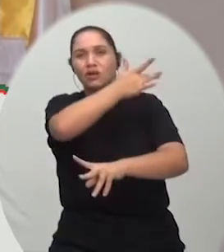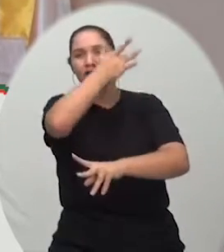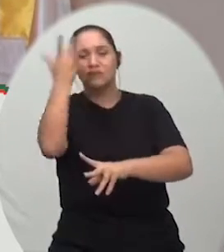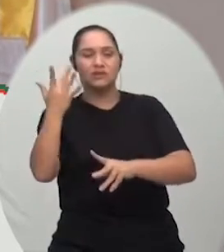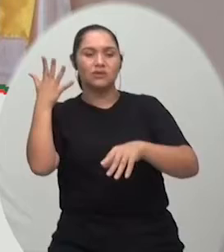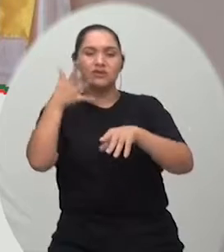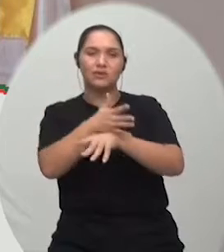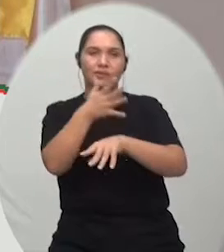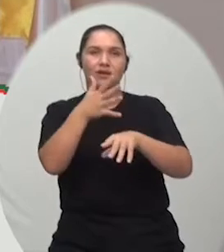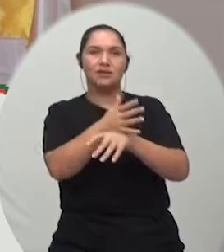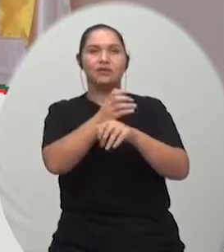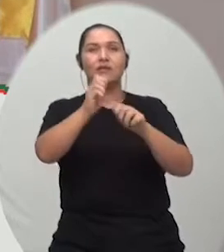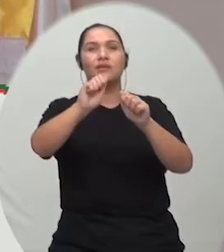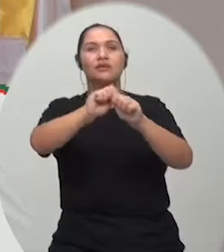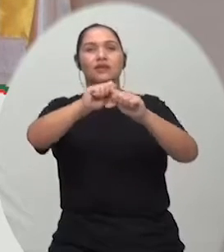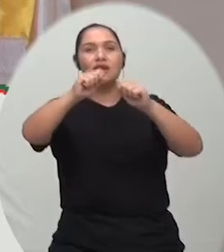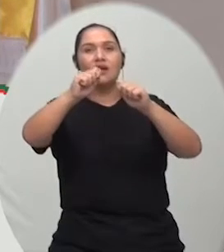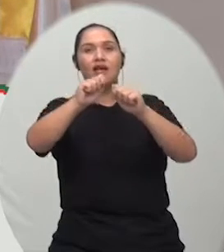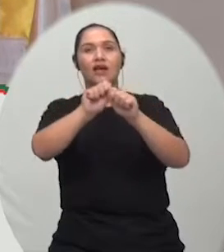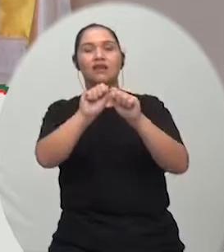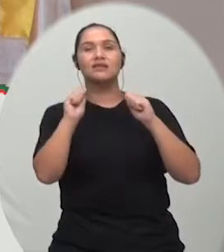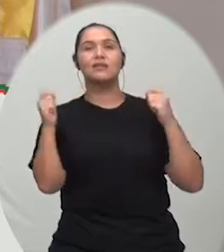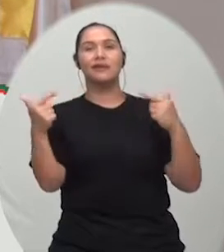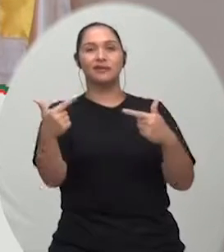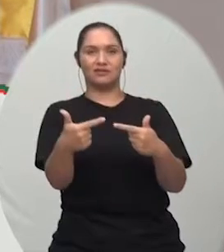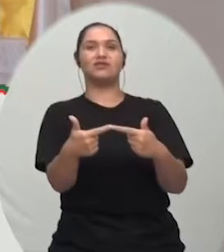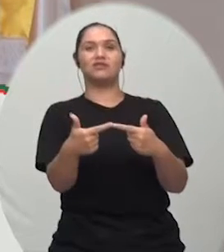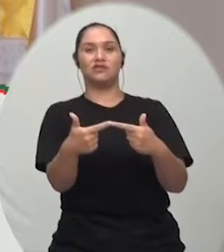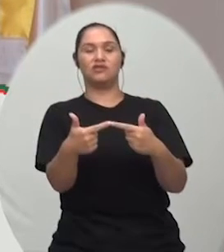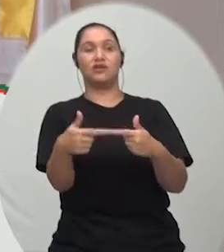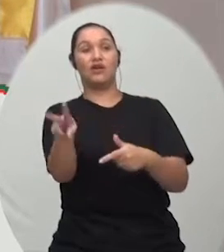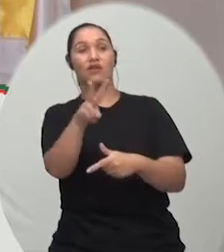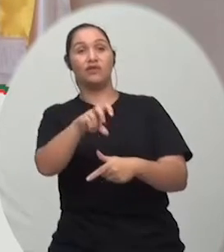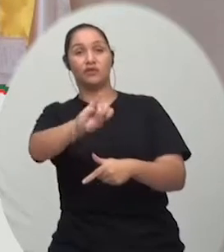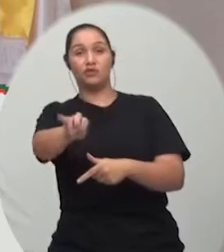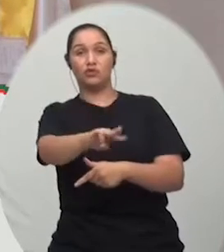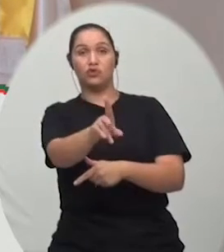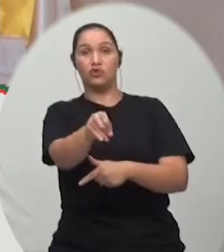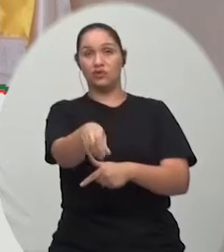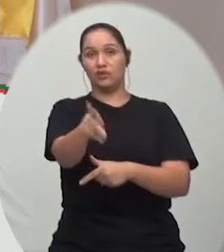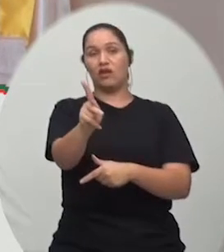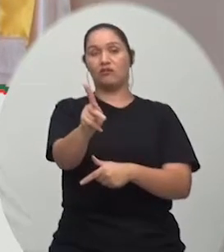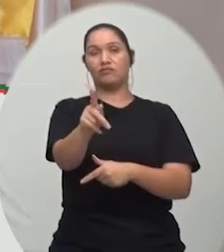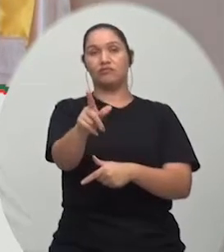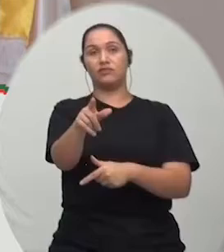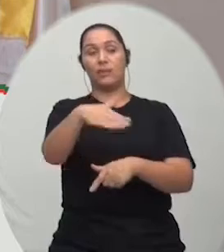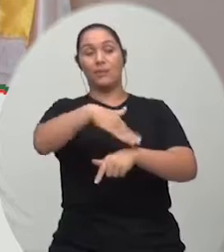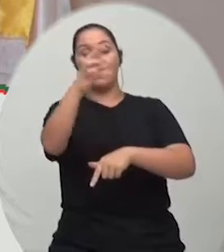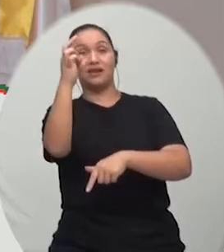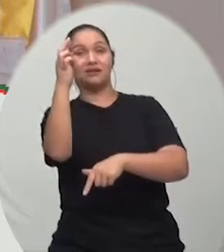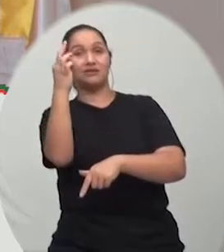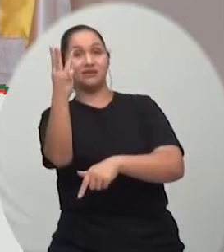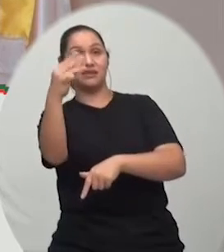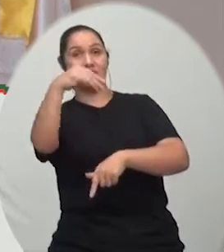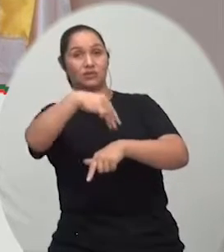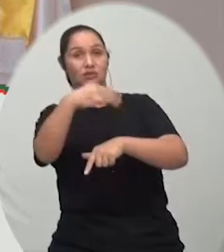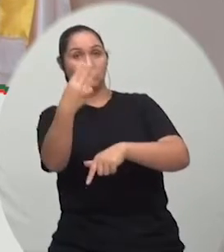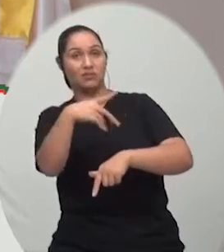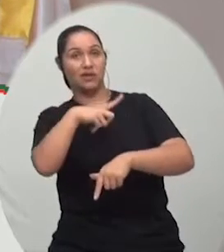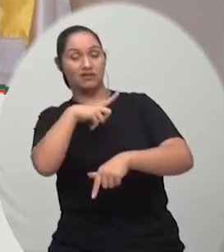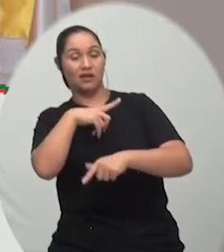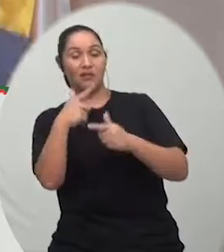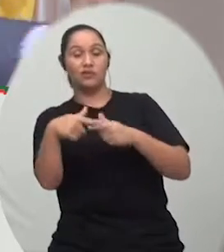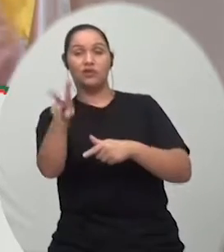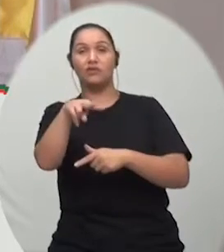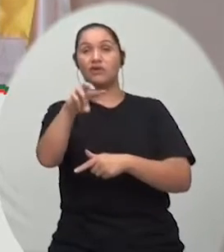liberação dos 180 milhões... Vossa Excelência dispõe de mais 3.030, cedido pelo vereador Marcos Meller. Obrigado,